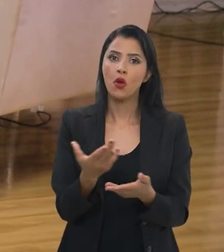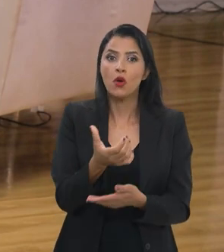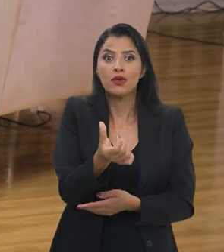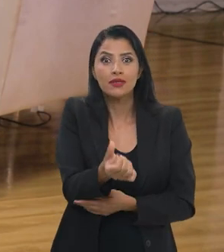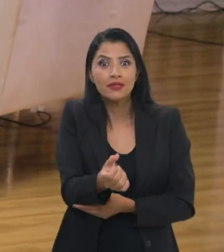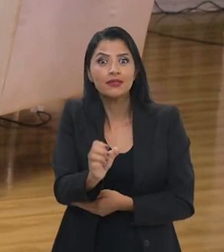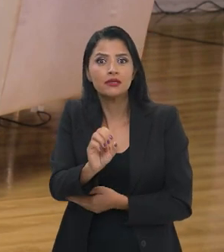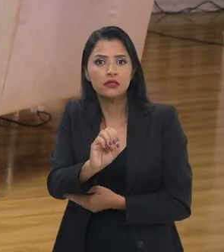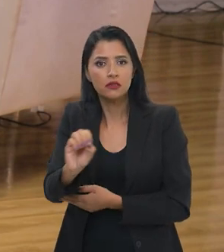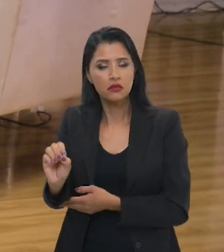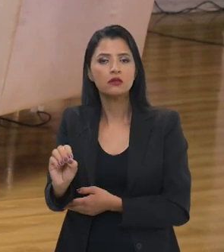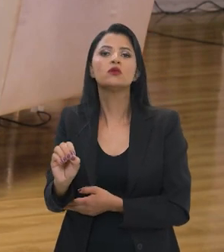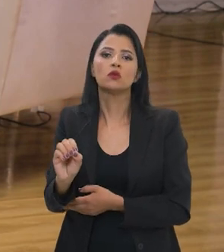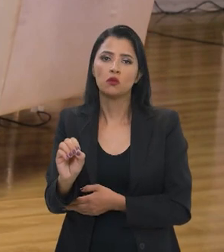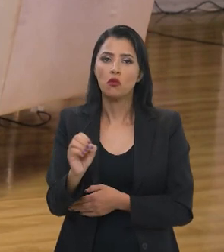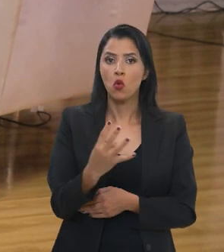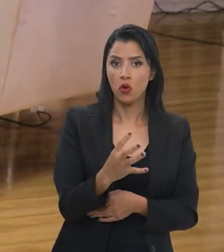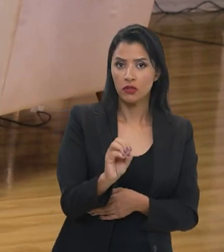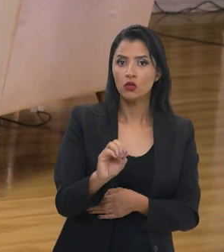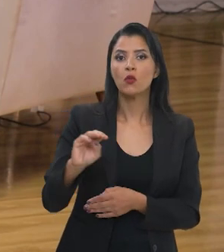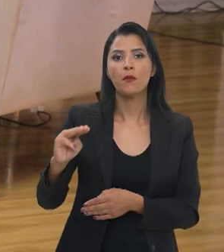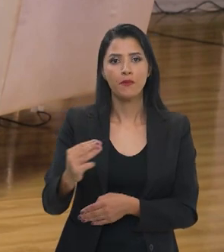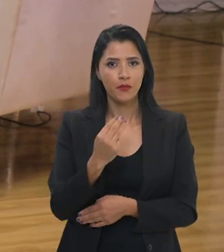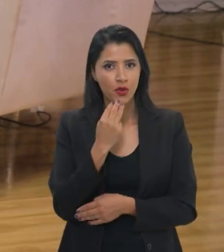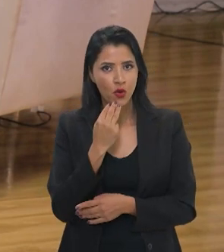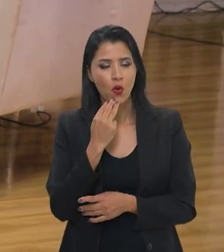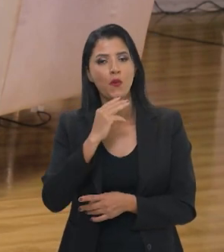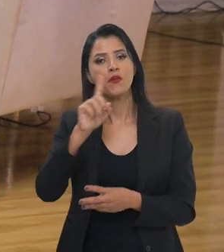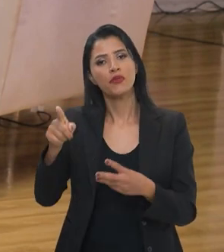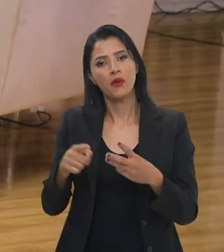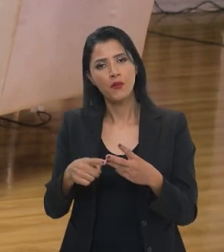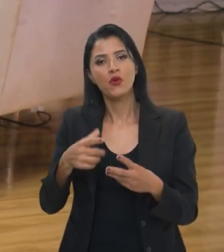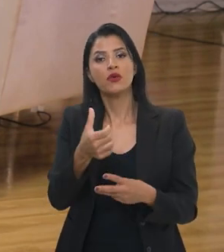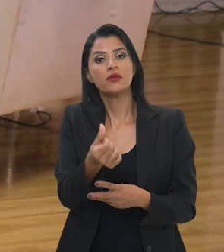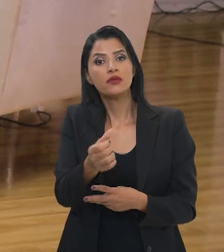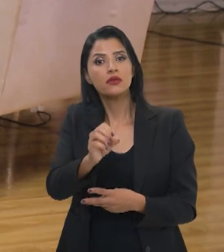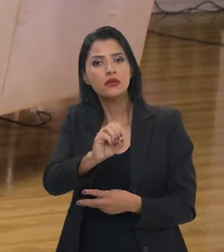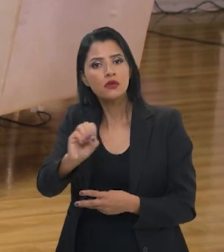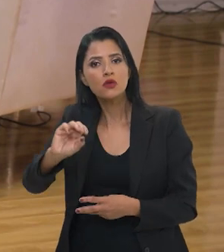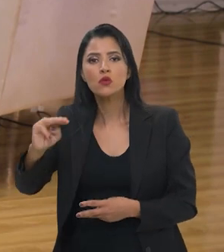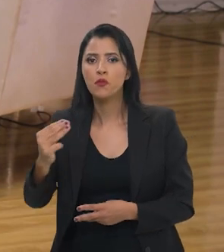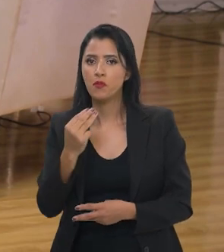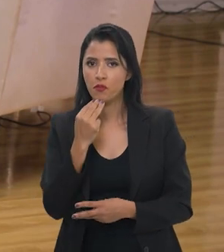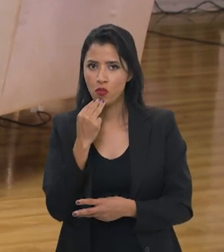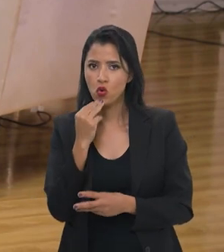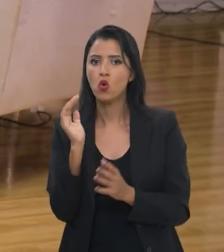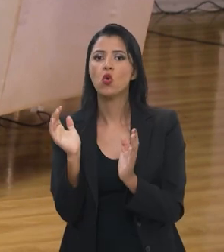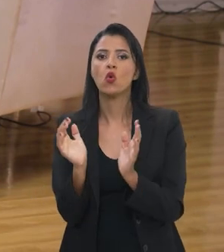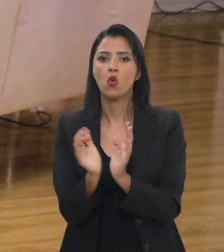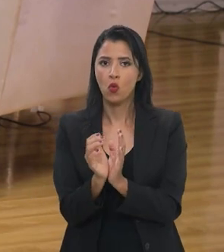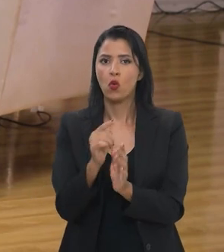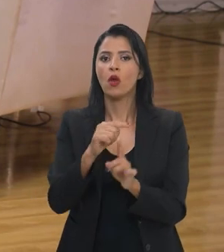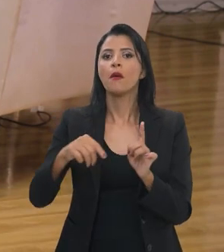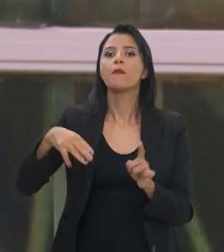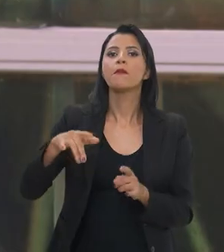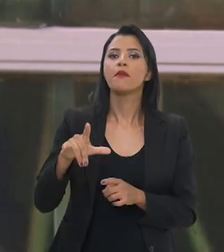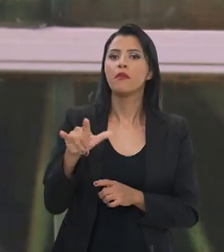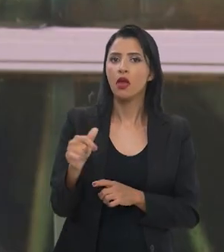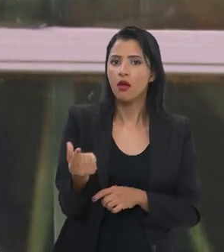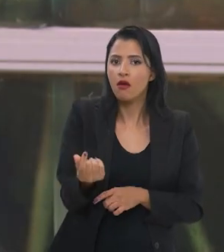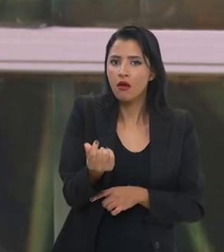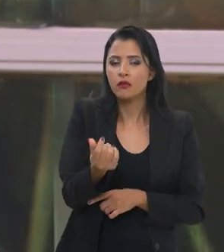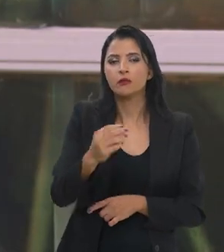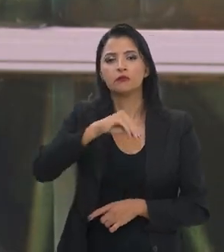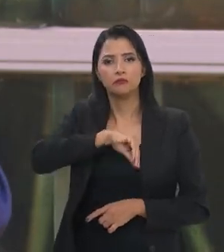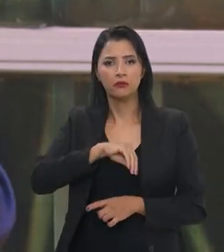para 600 400 milhões depois Seis Milhões é na classe média e